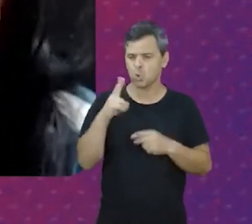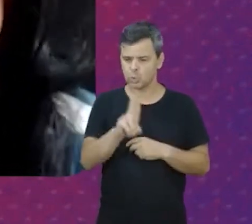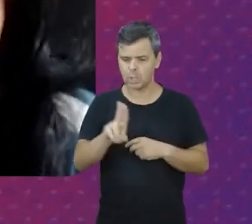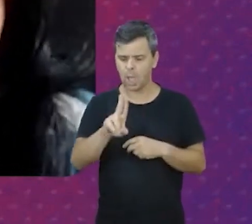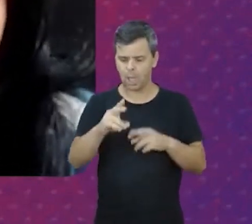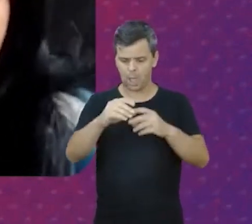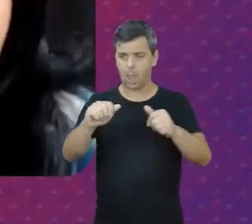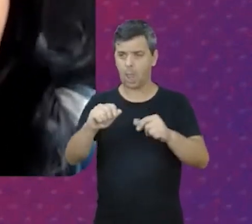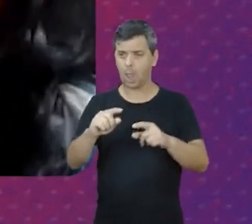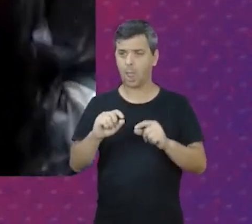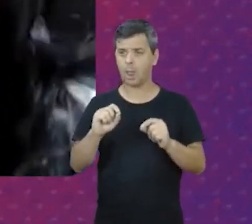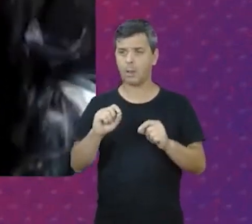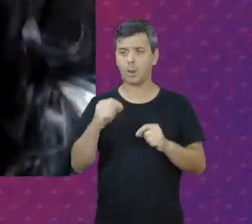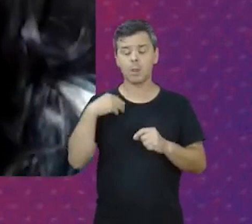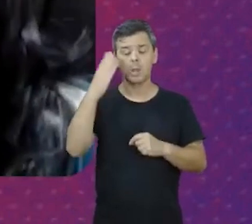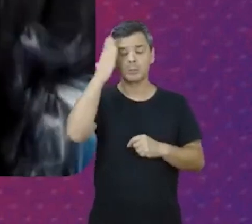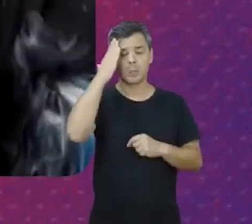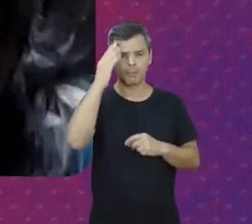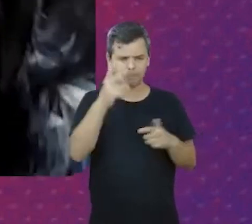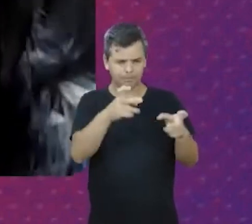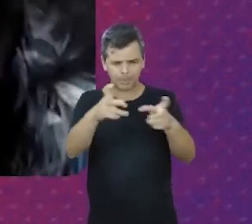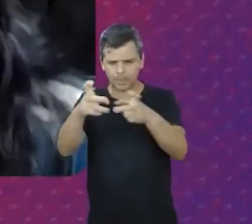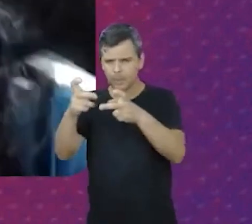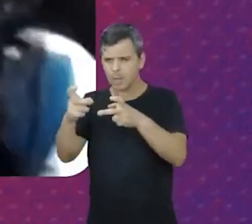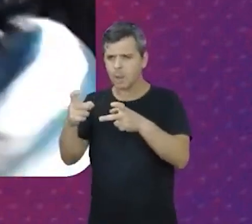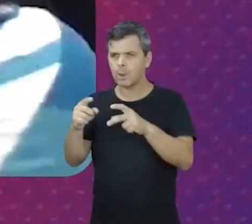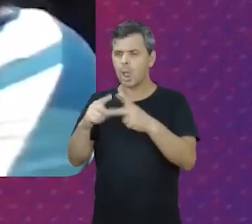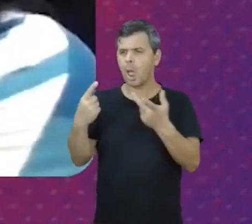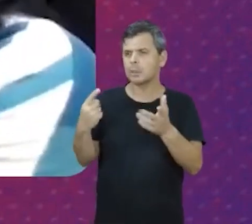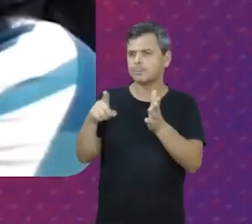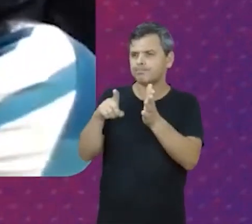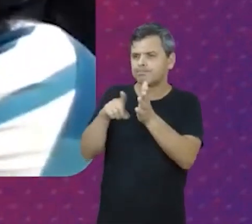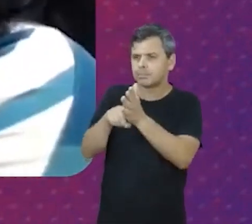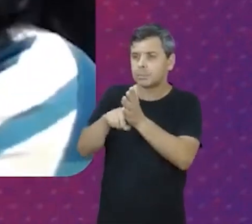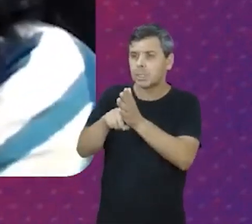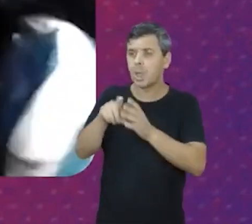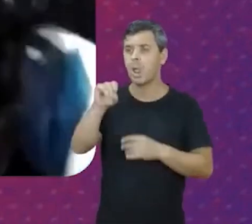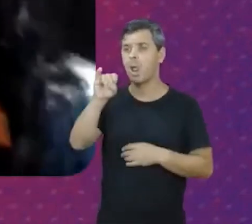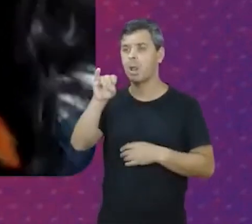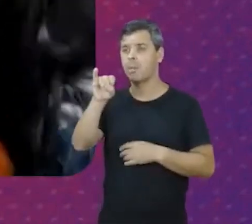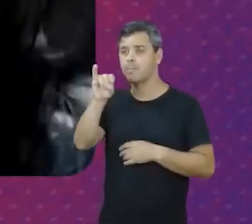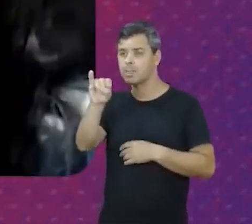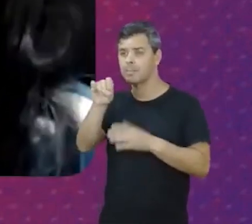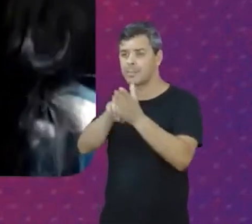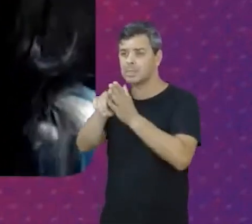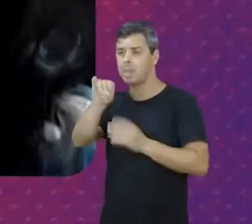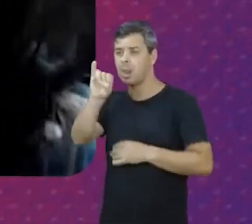usufruir, eles não conseguem enxergar os dados, por exemplo, do IBGE. Você vê que